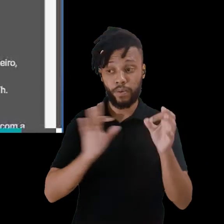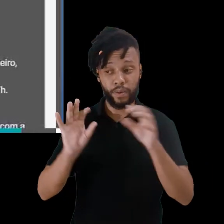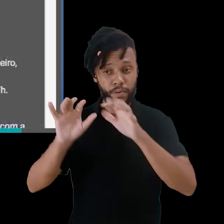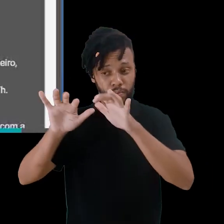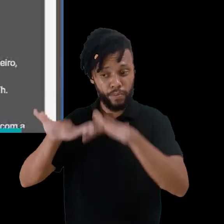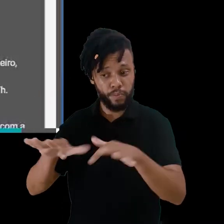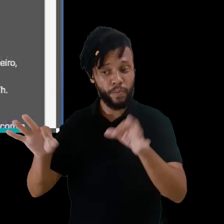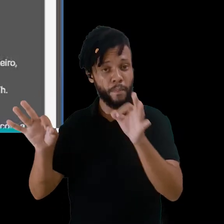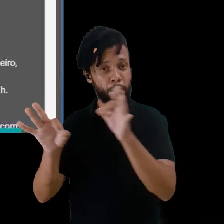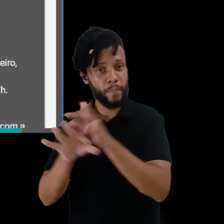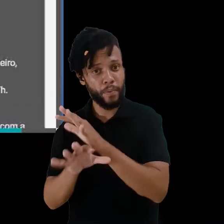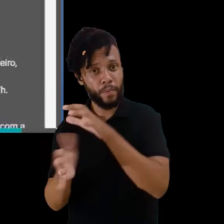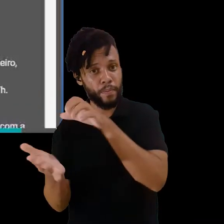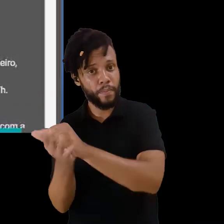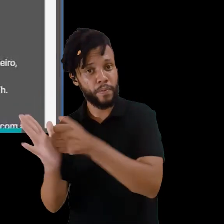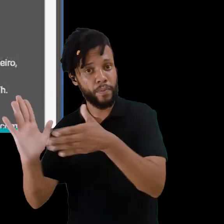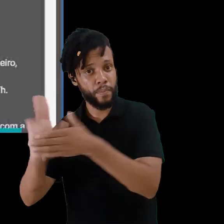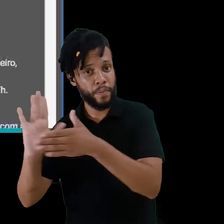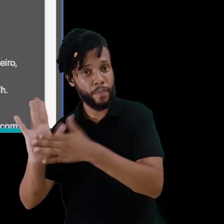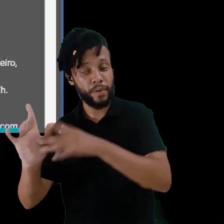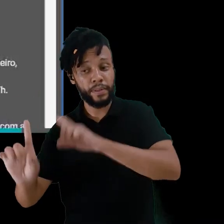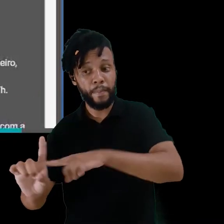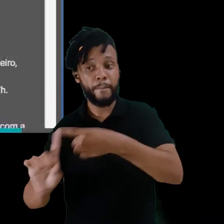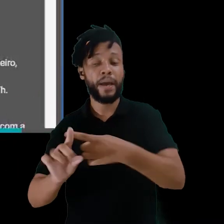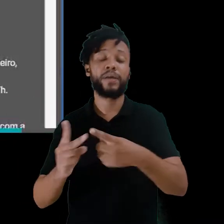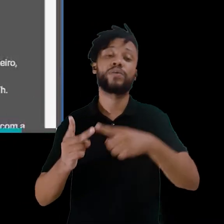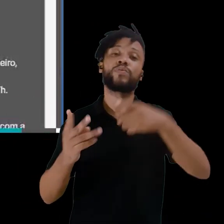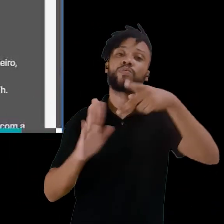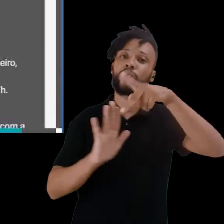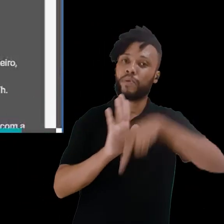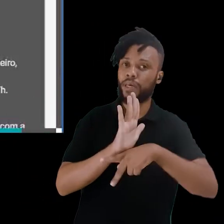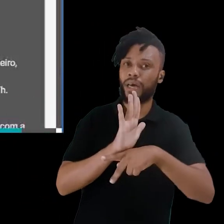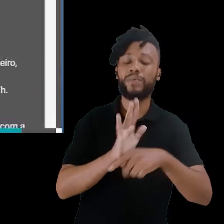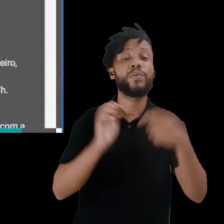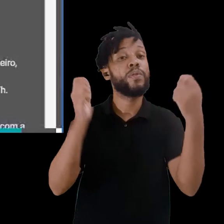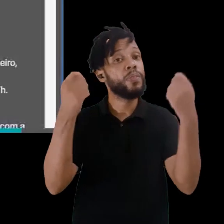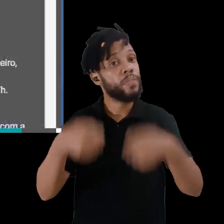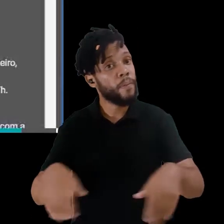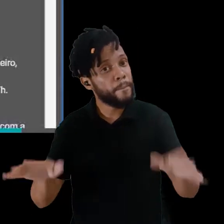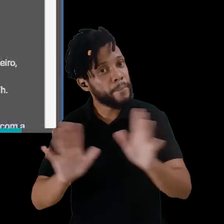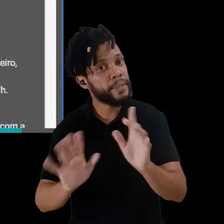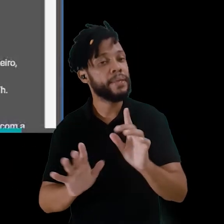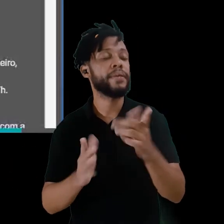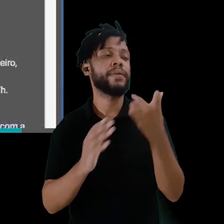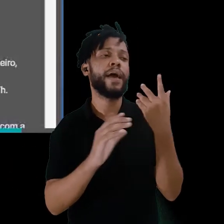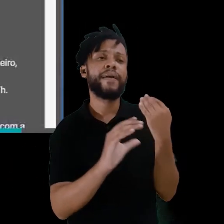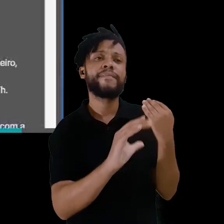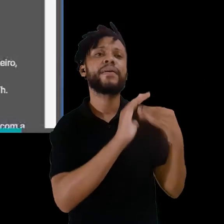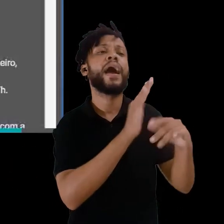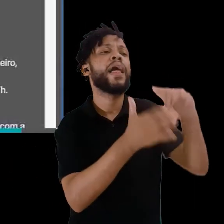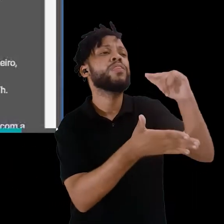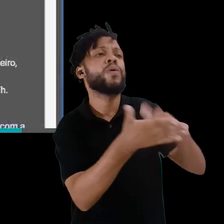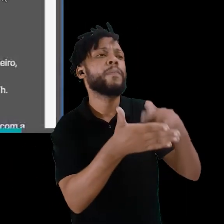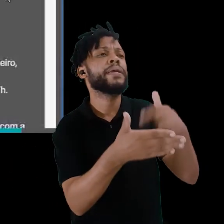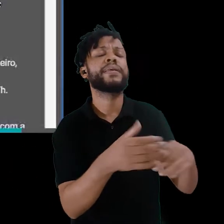o cadastramento do proponente e do projeto, não sendo necessário o envio físico de